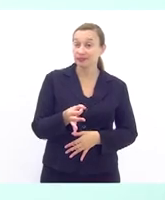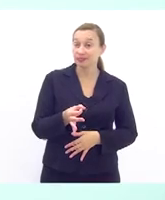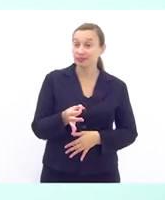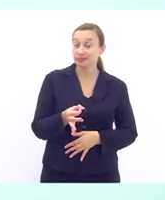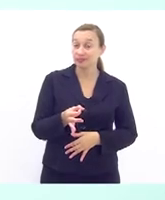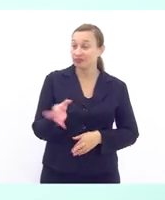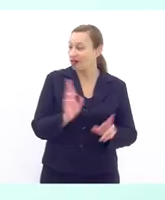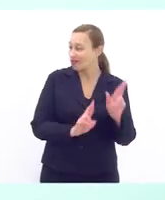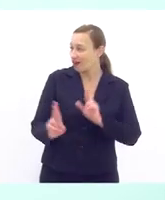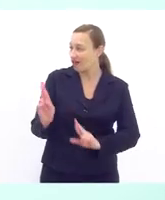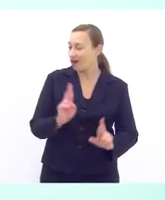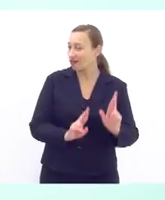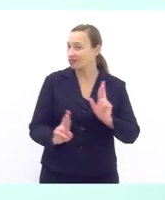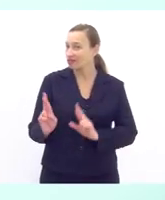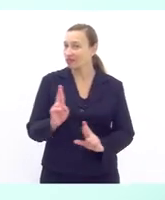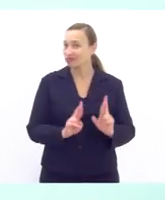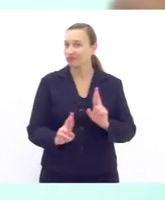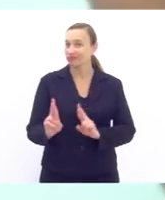relação